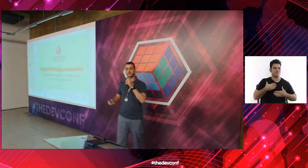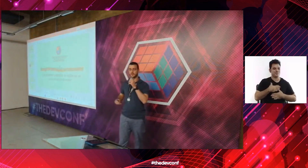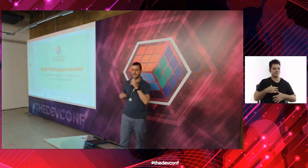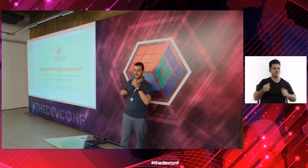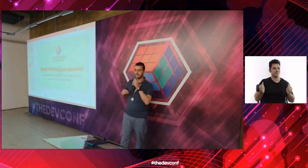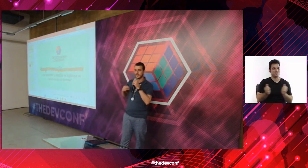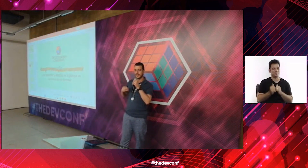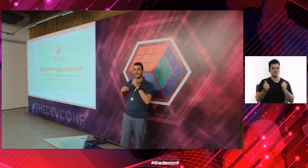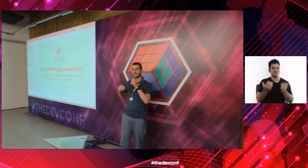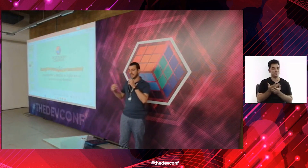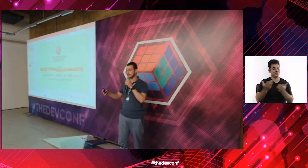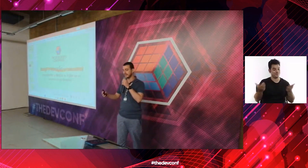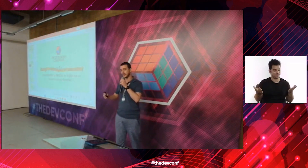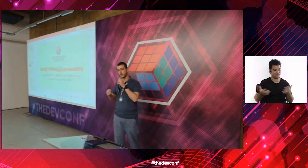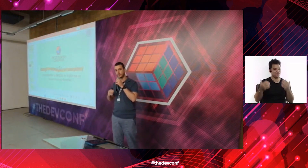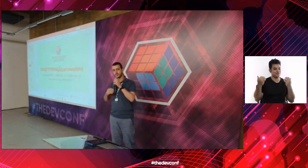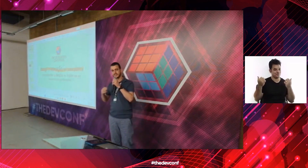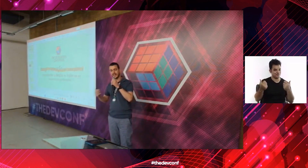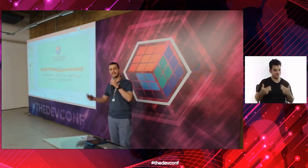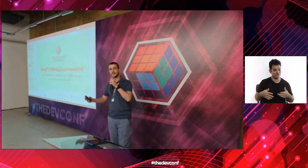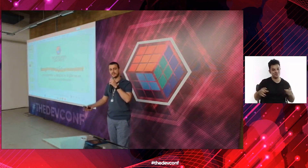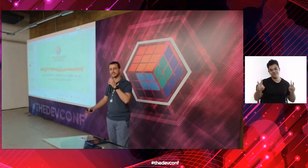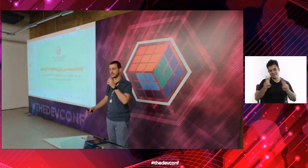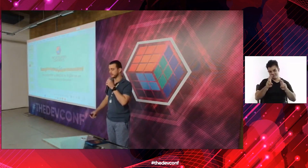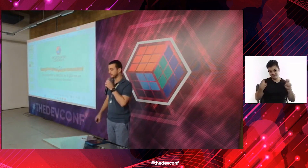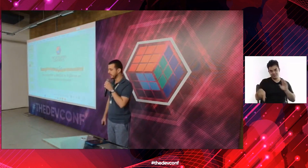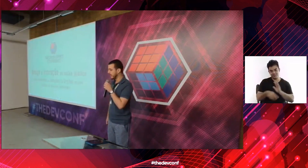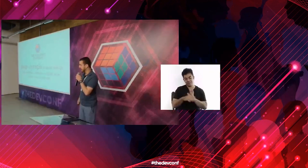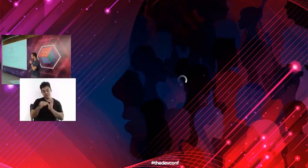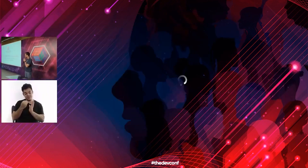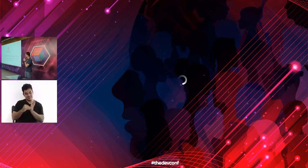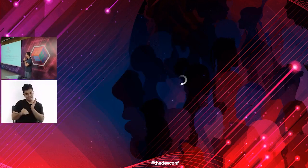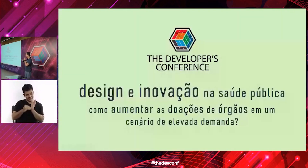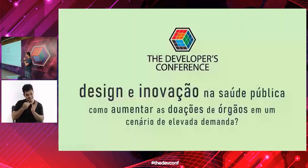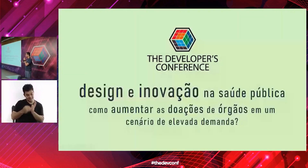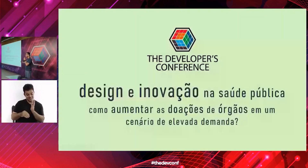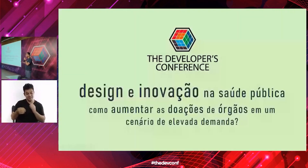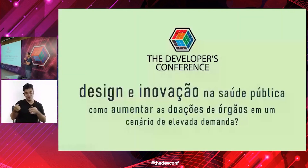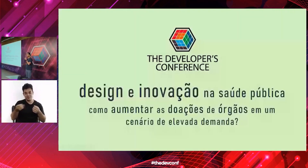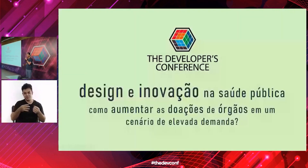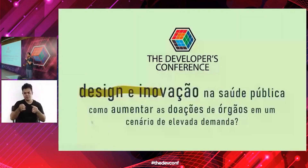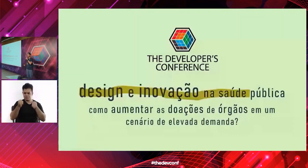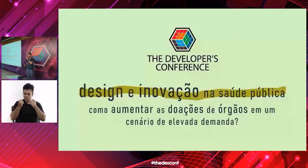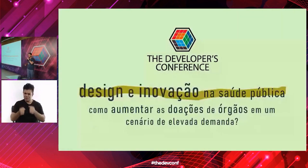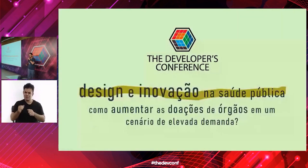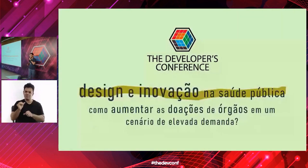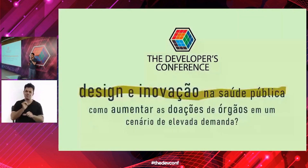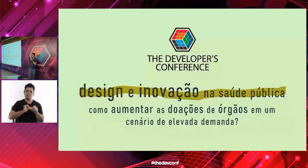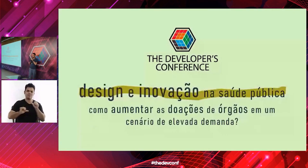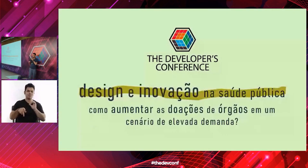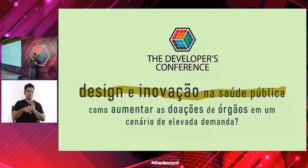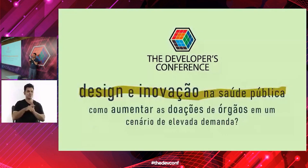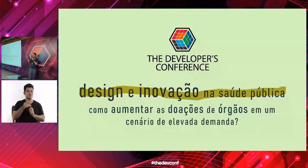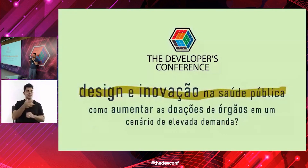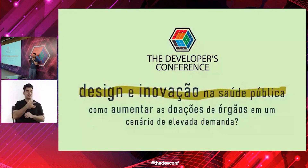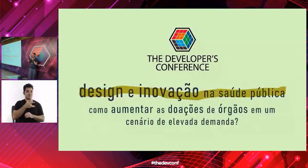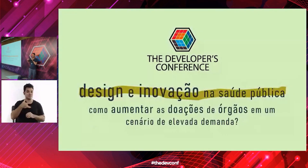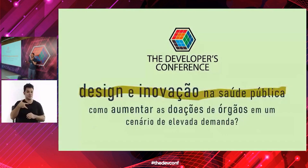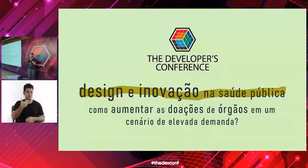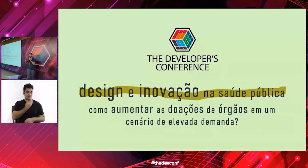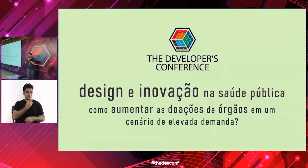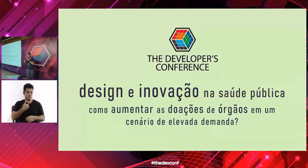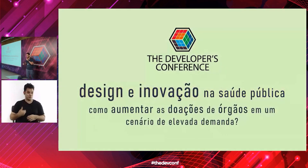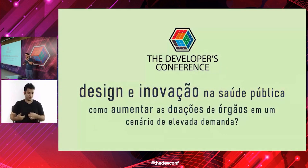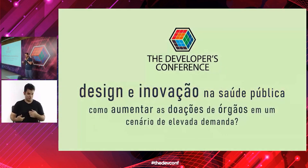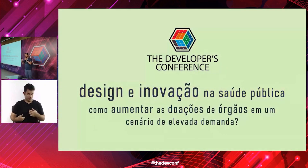um pouco sobre esse tema, né, de como o design e a inovação pode se articular dentro da saúde pública, né? Então, aqui eu vou trazer um